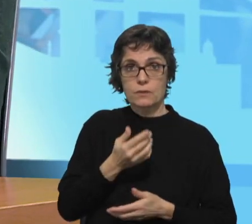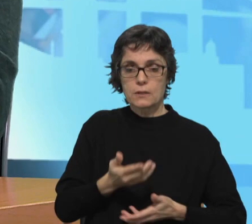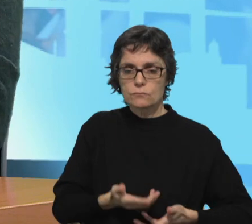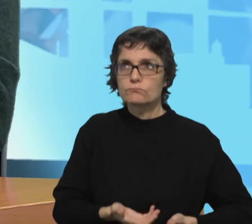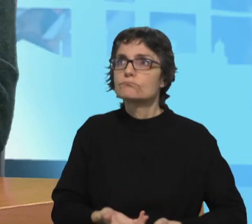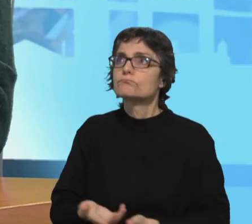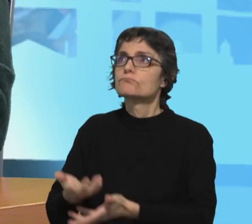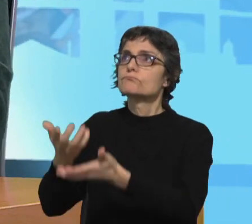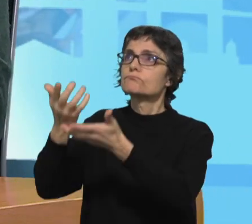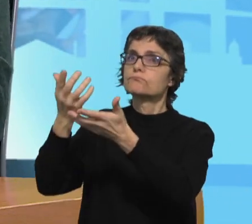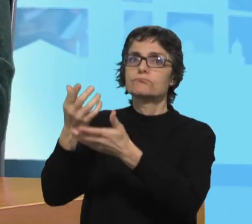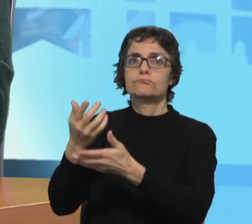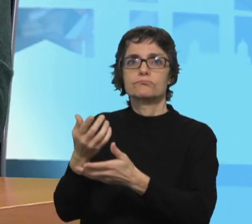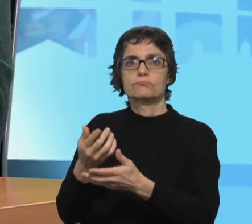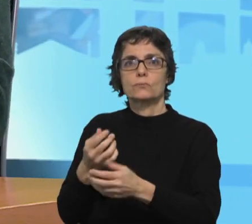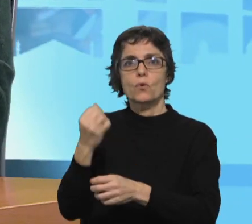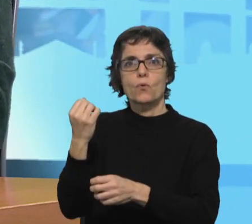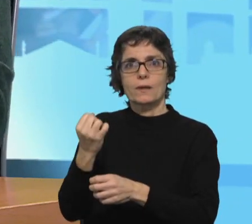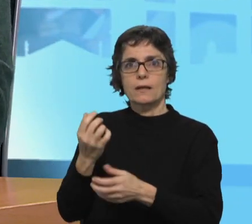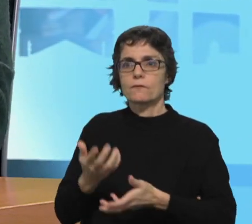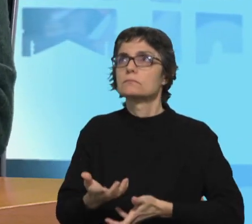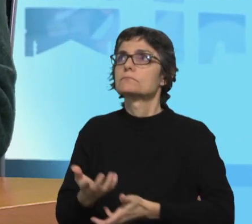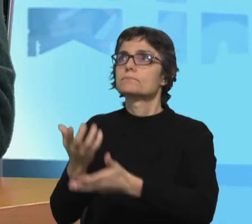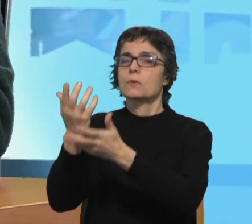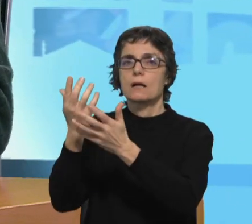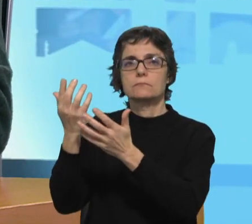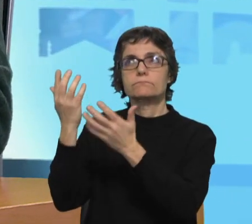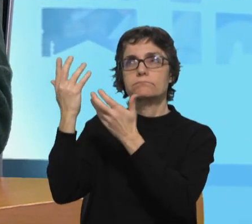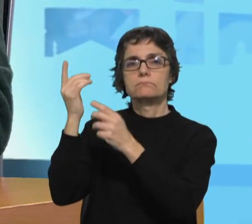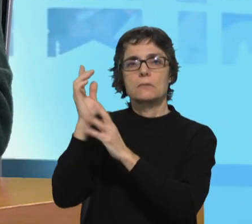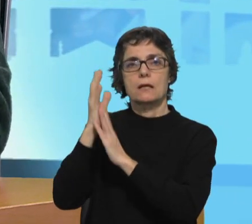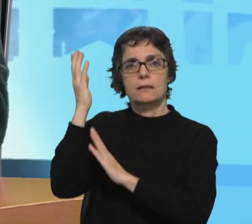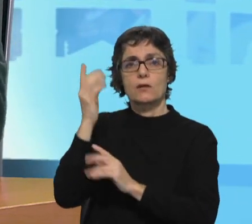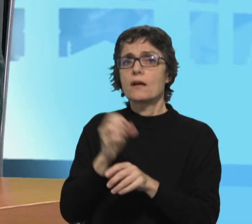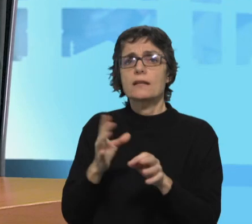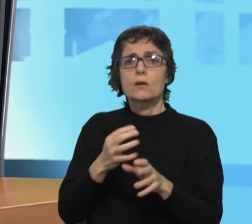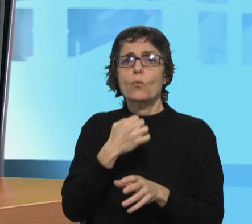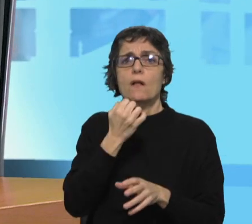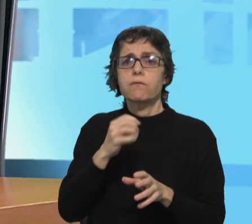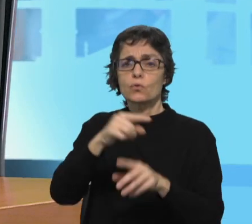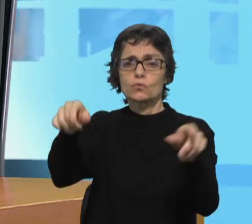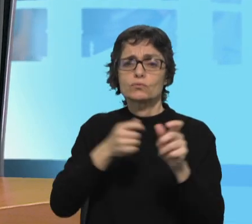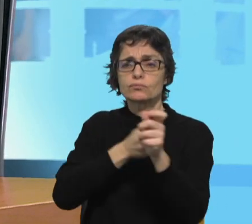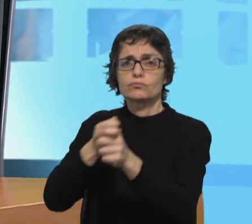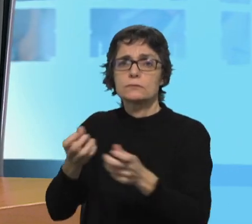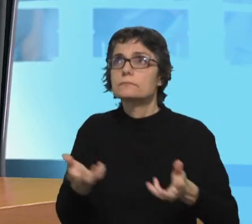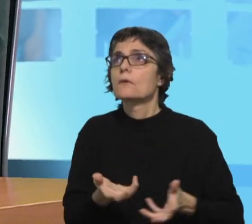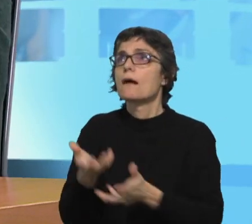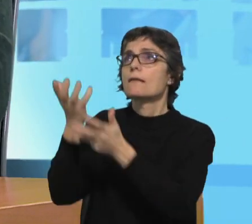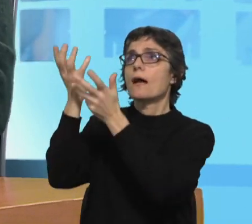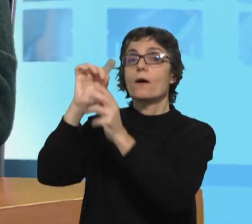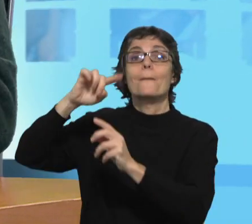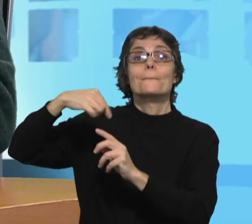como se ofereciam os sacrifícios da terra, das colheitas, as primícias. Para quê? Para depois Deus